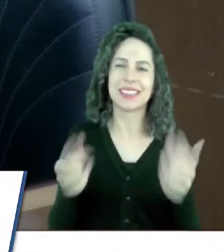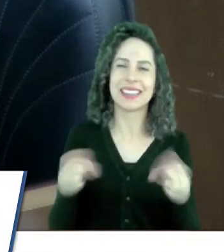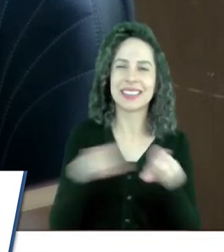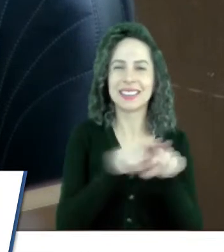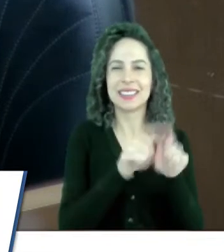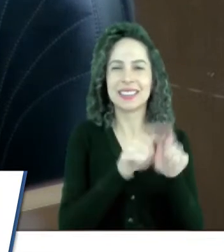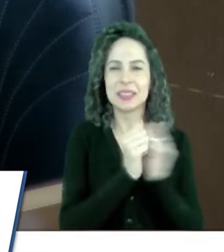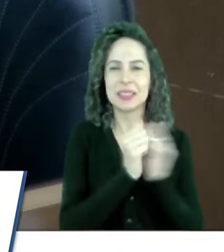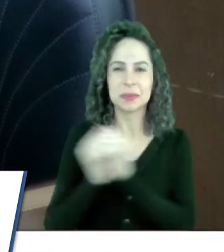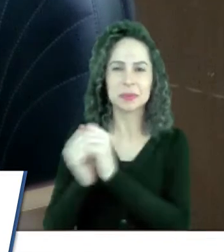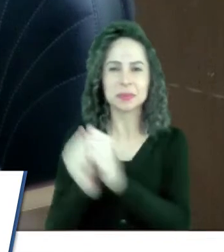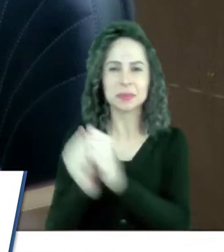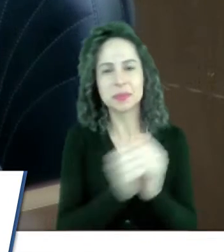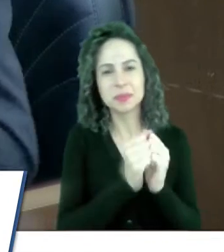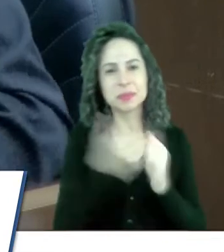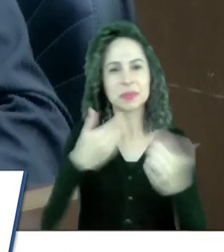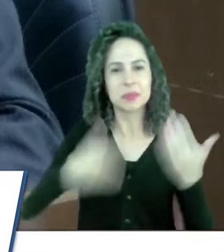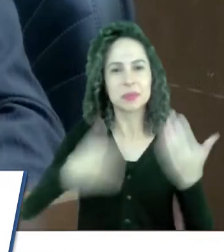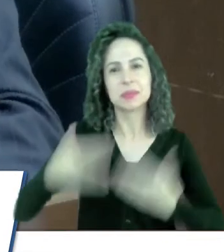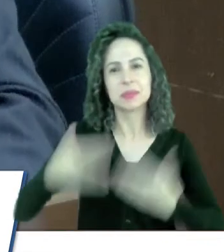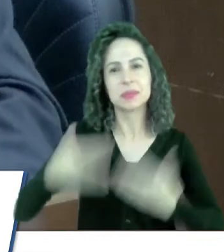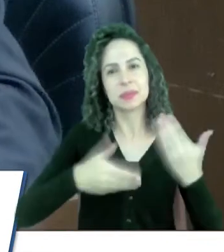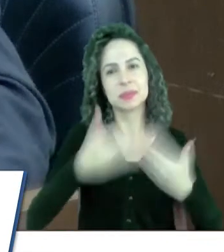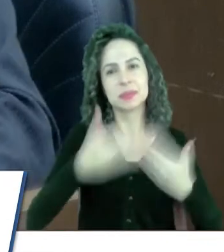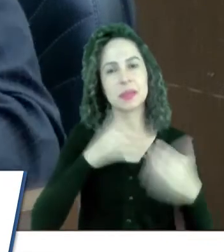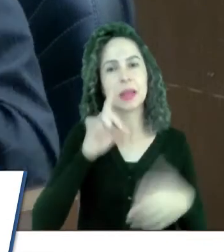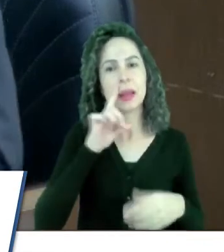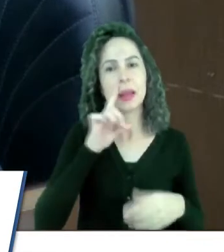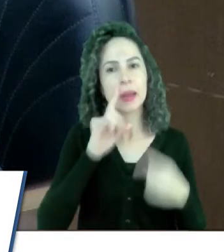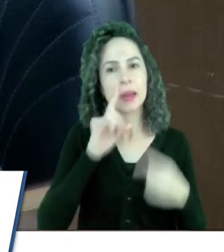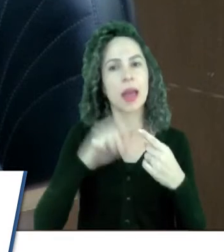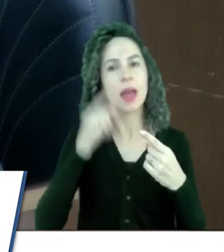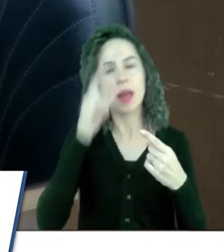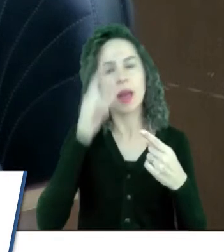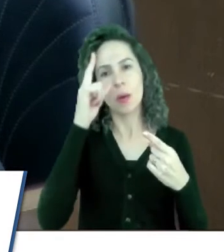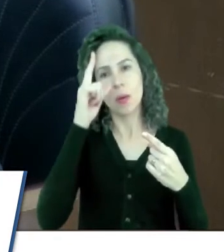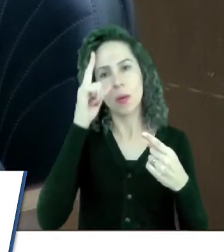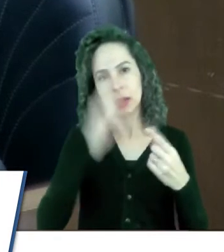temos trabalhado junto, Daniel Lintz e eu, nessa comissão de meio